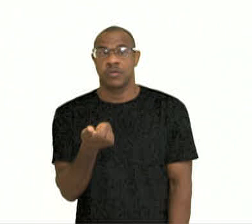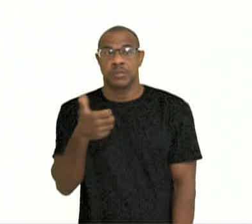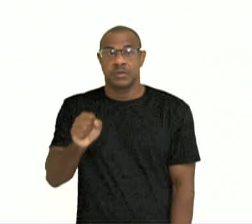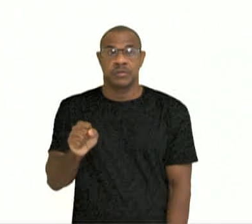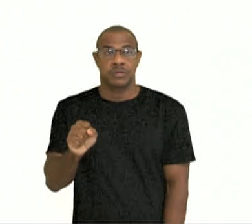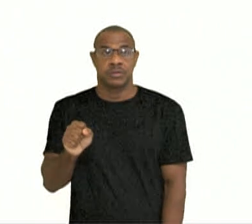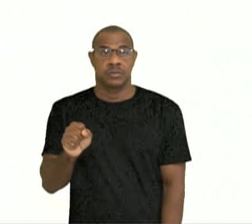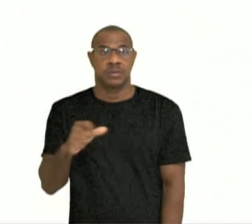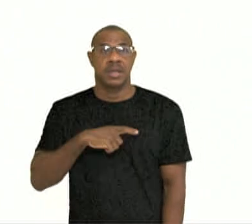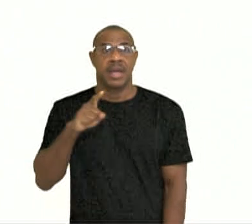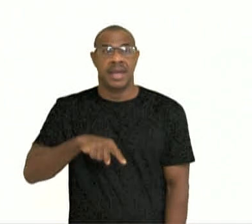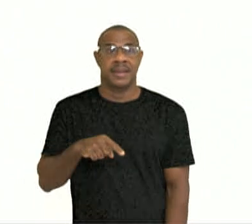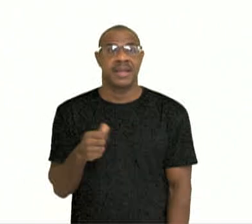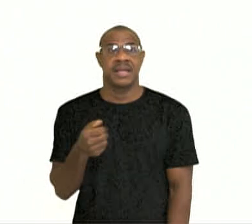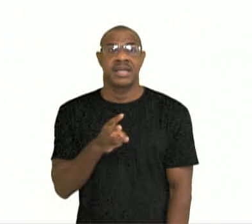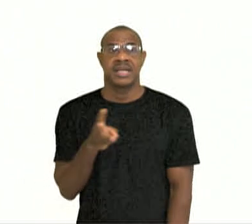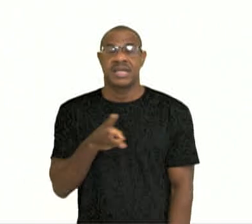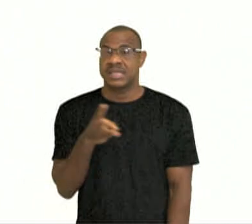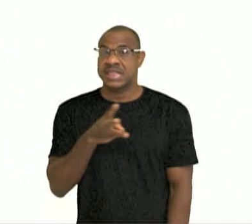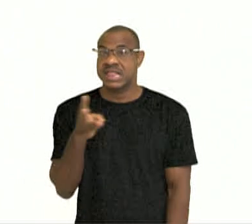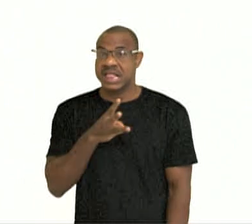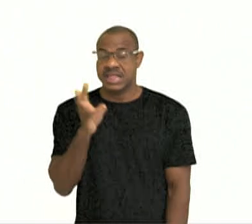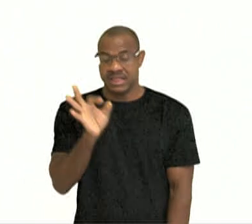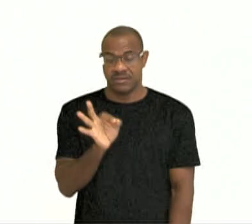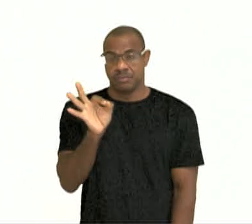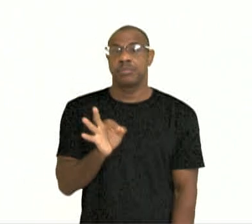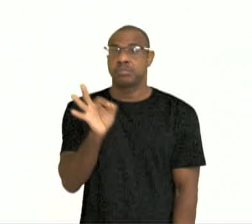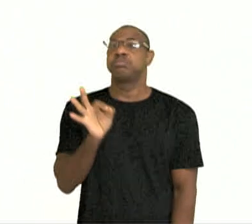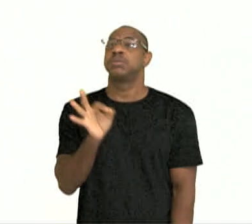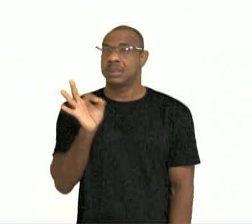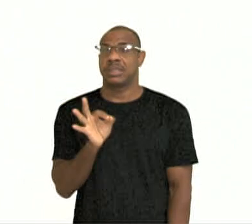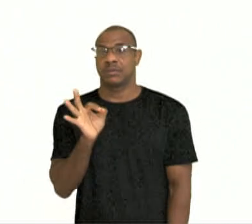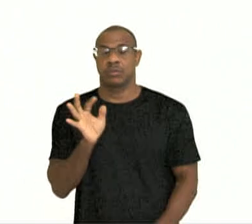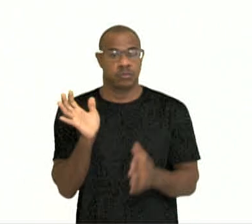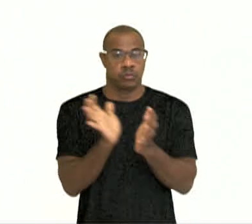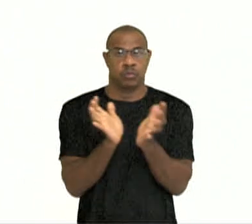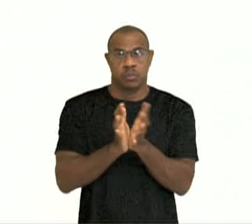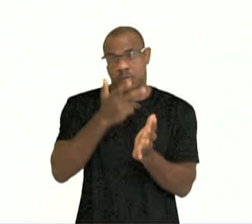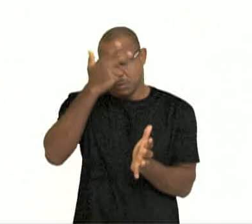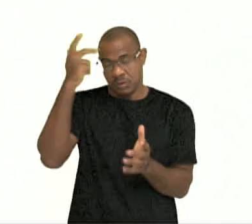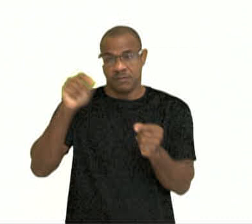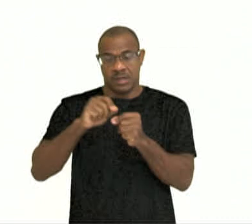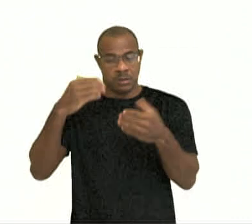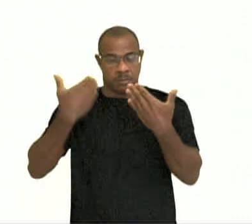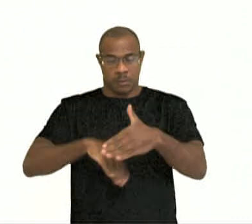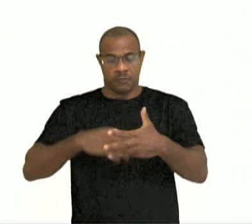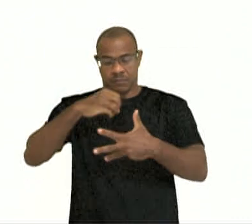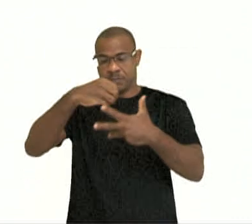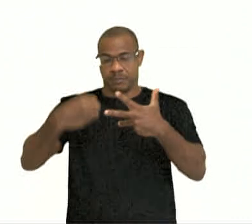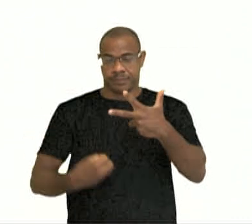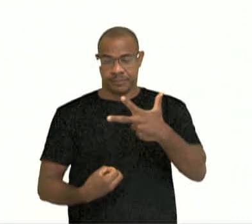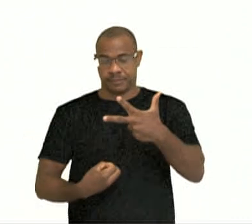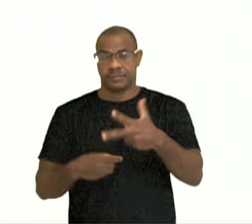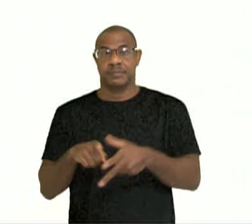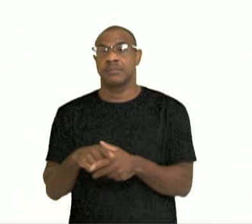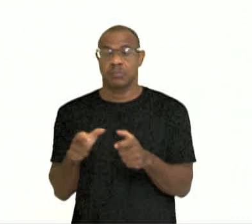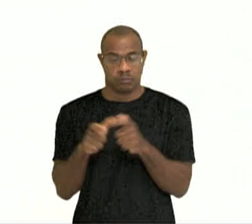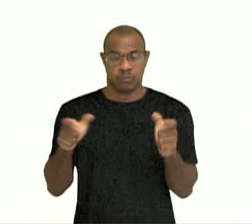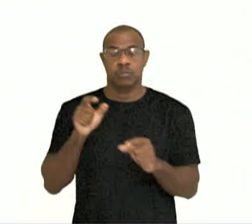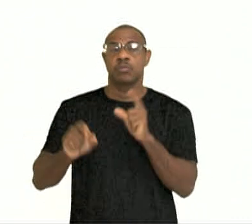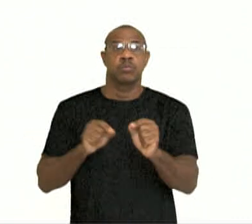eram 33% de participantes novatos. Aumento seria explicado